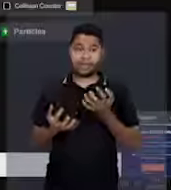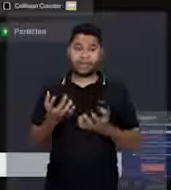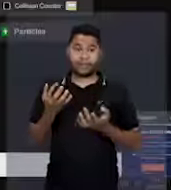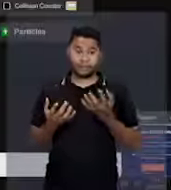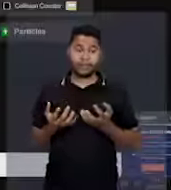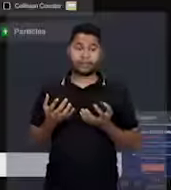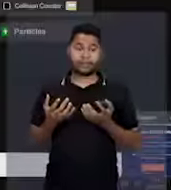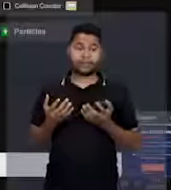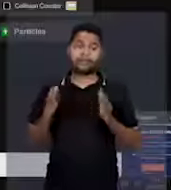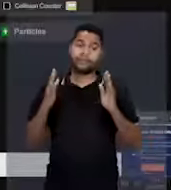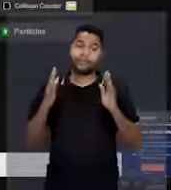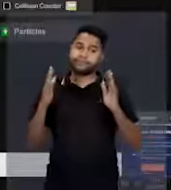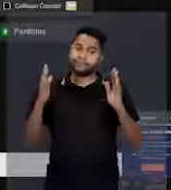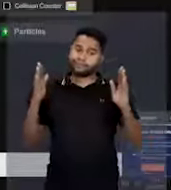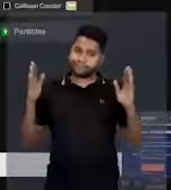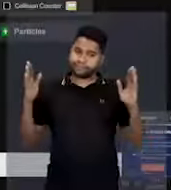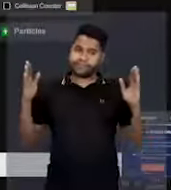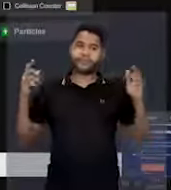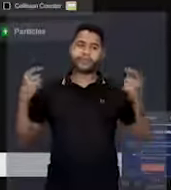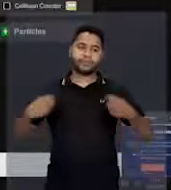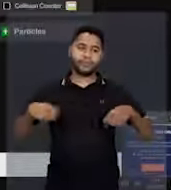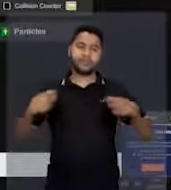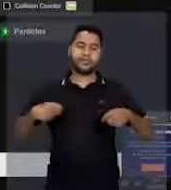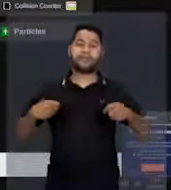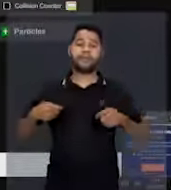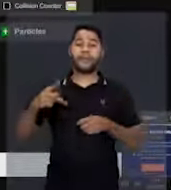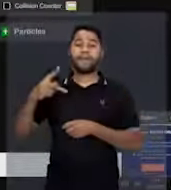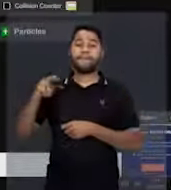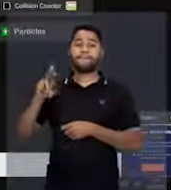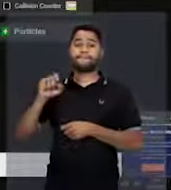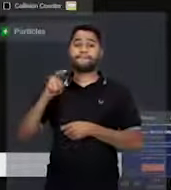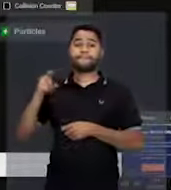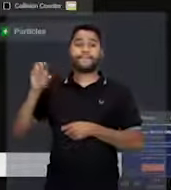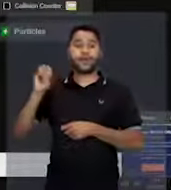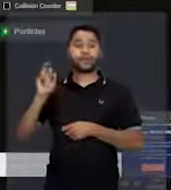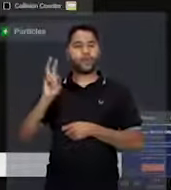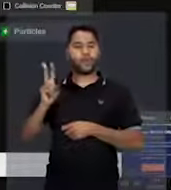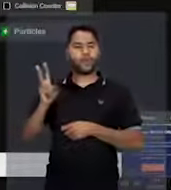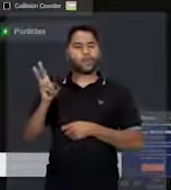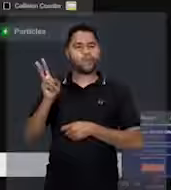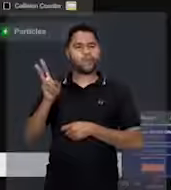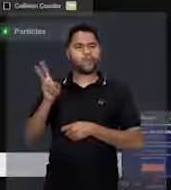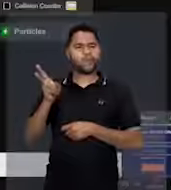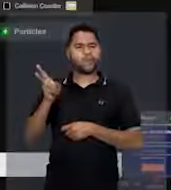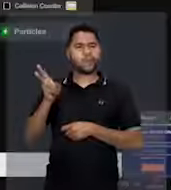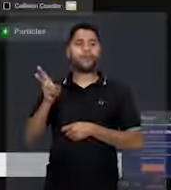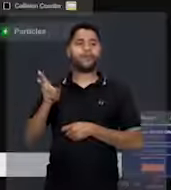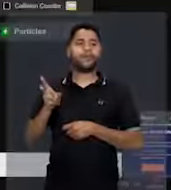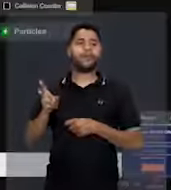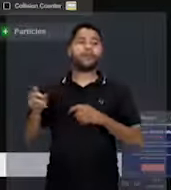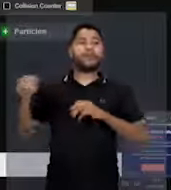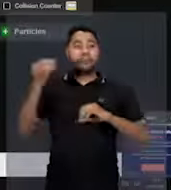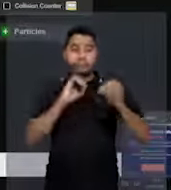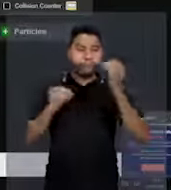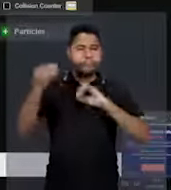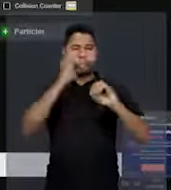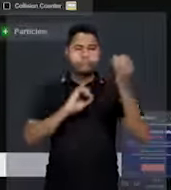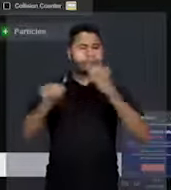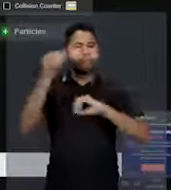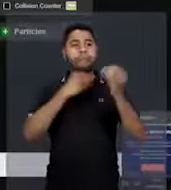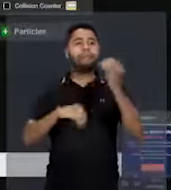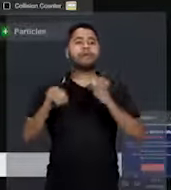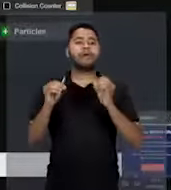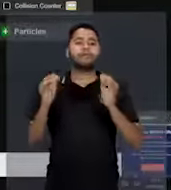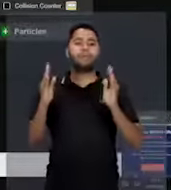aquela amostra de gás, e ela vai começar a se debater pra caramba. Quanto mais ela se debate, mais ela força